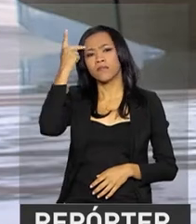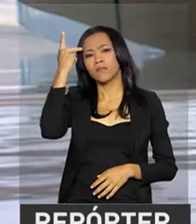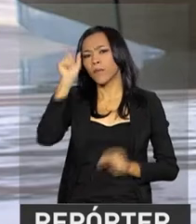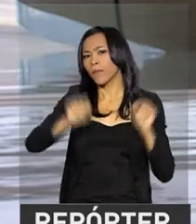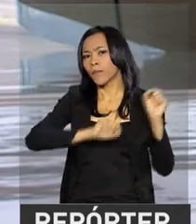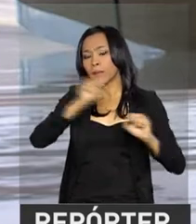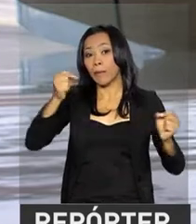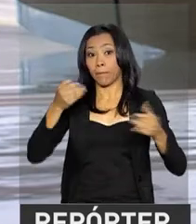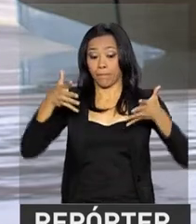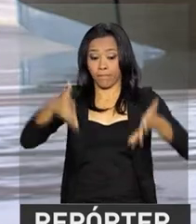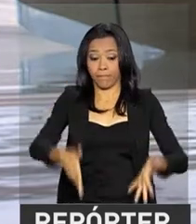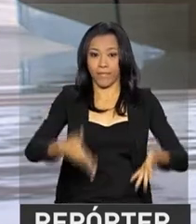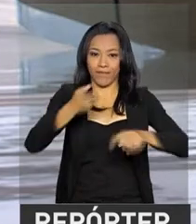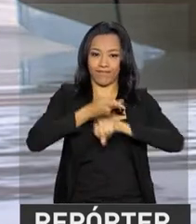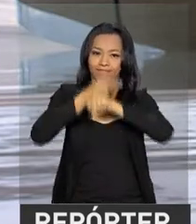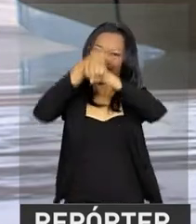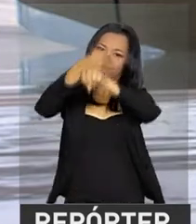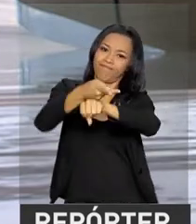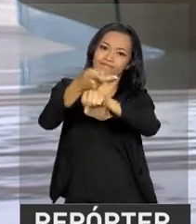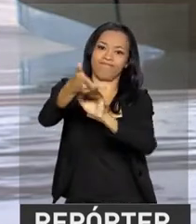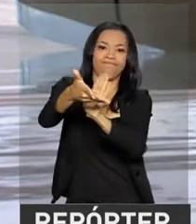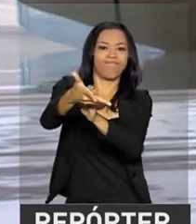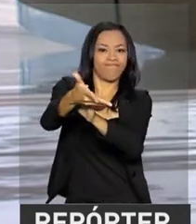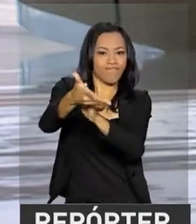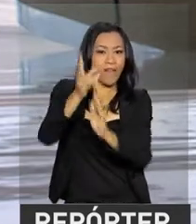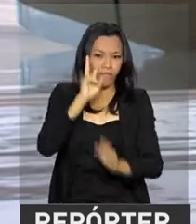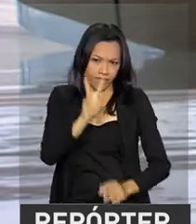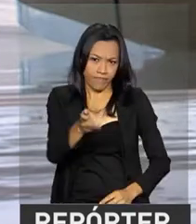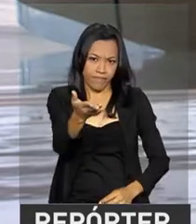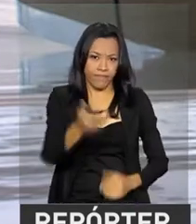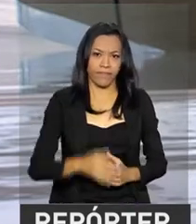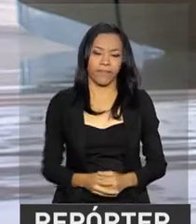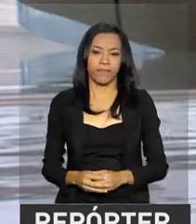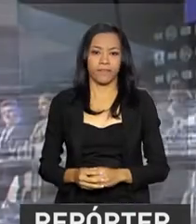da entrega do Prêmio Brasileiro do Ano. Vamos assistir.